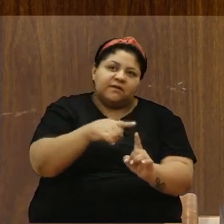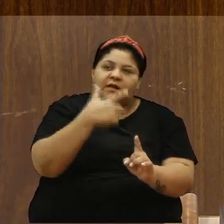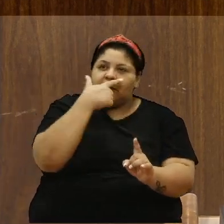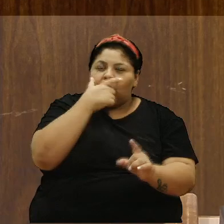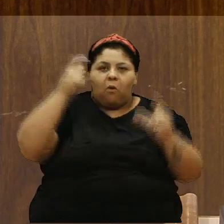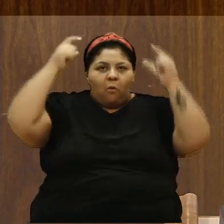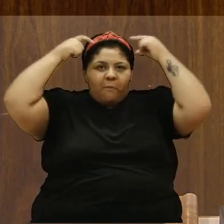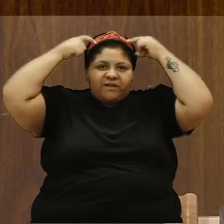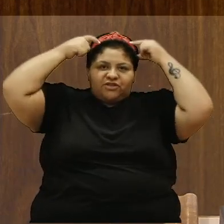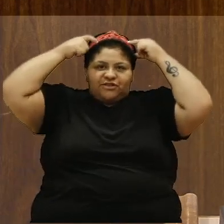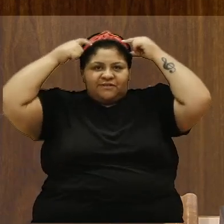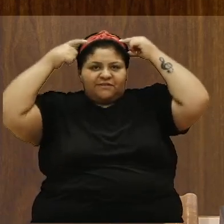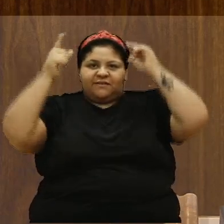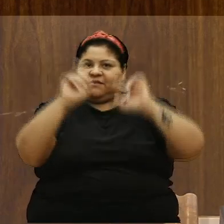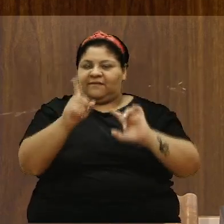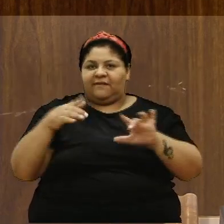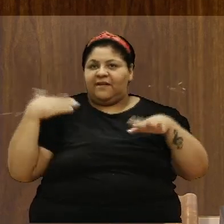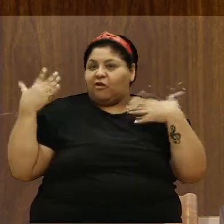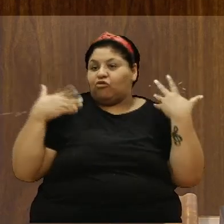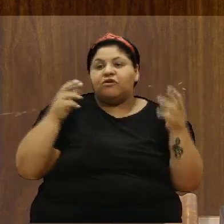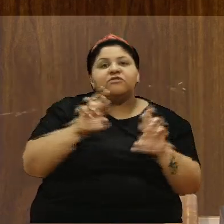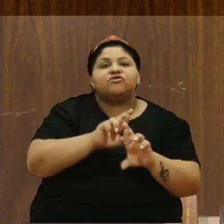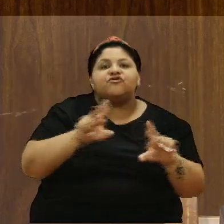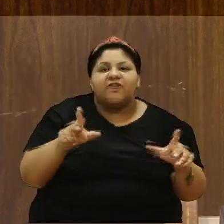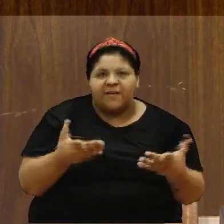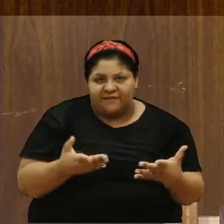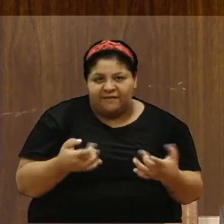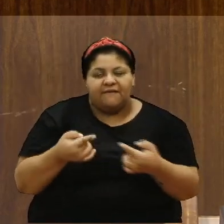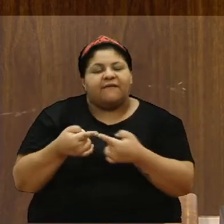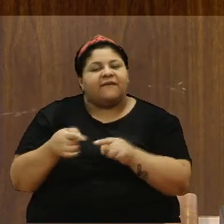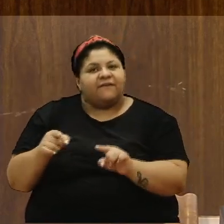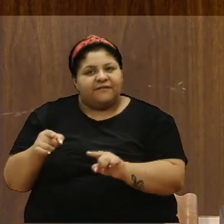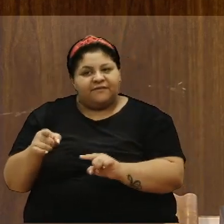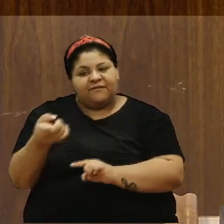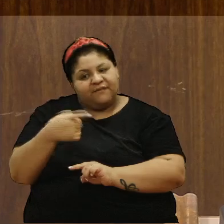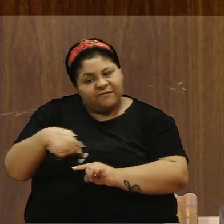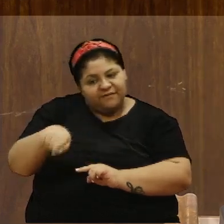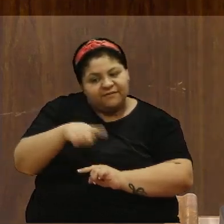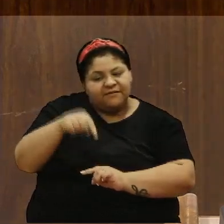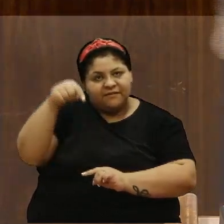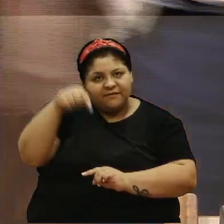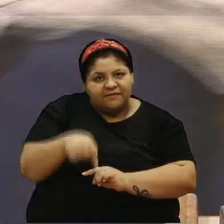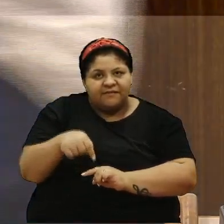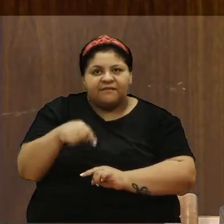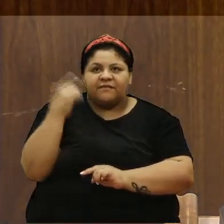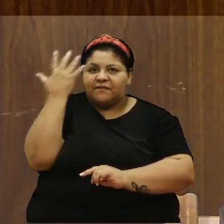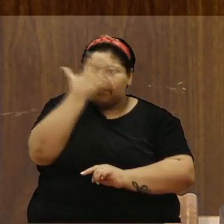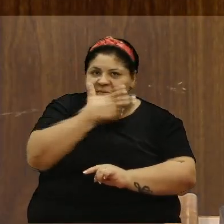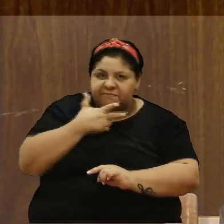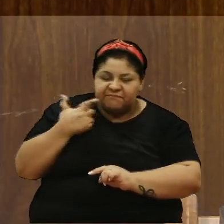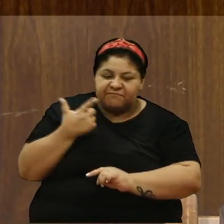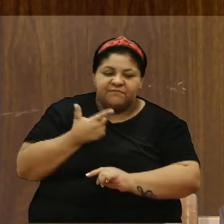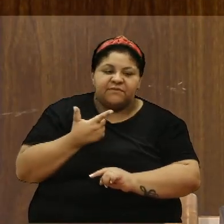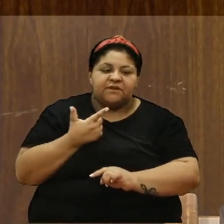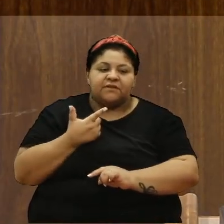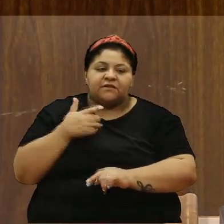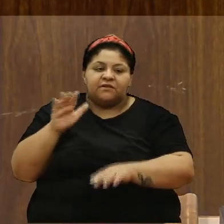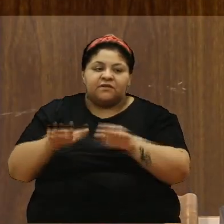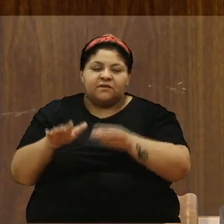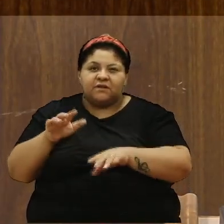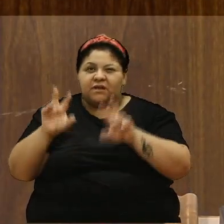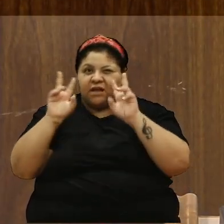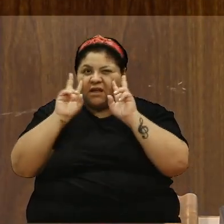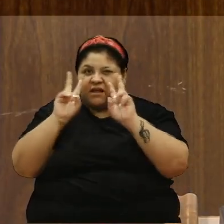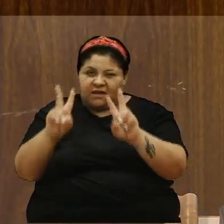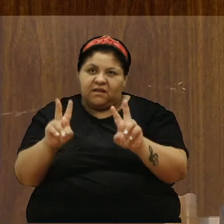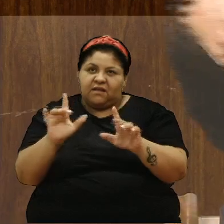que não é um turismo diferente, mas que nós aqui com as nossas belezas, e às vezes eu vejo assim